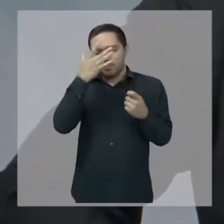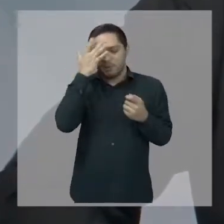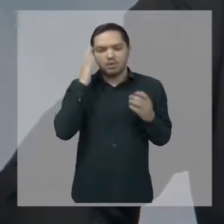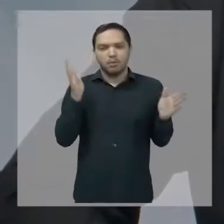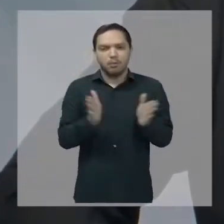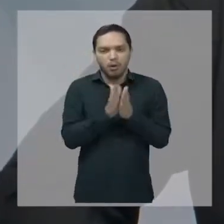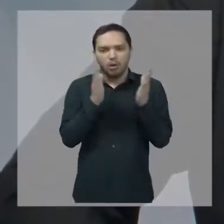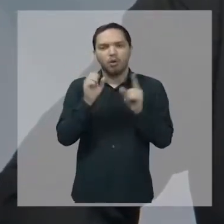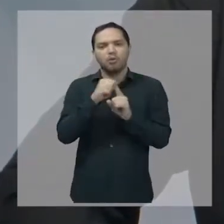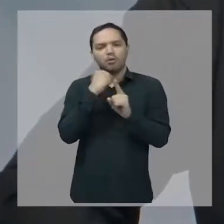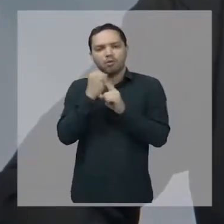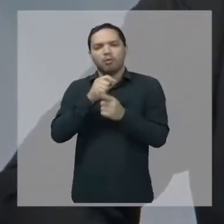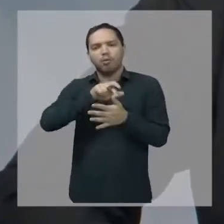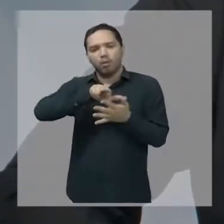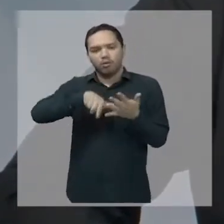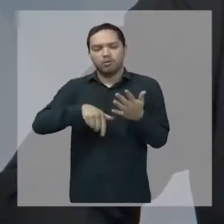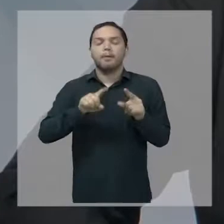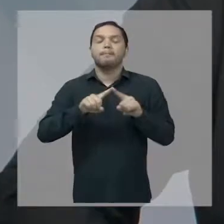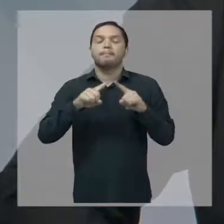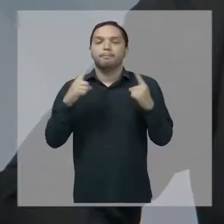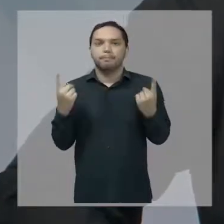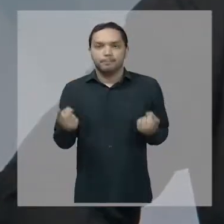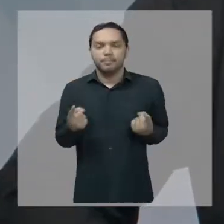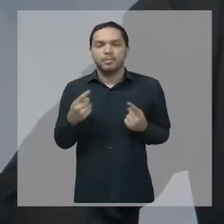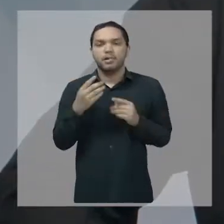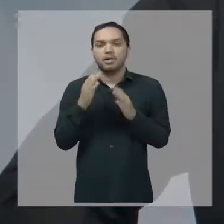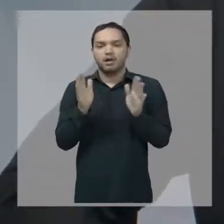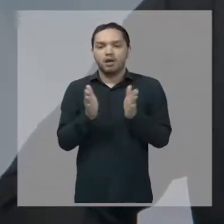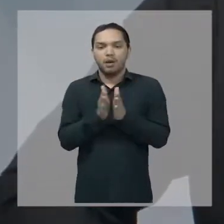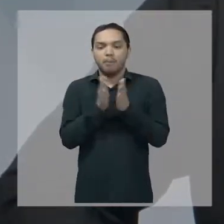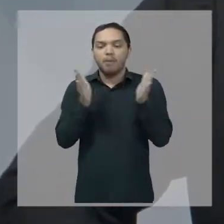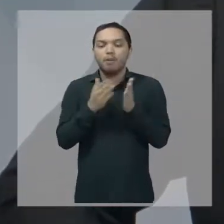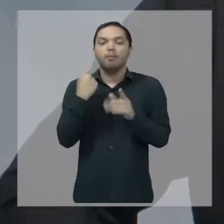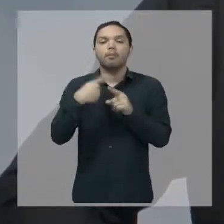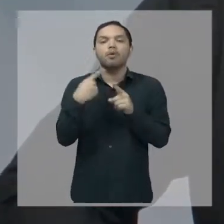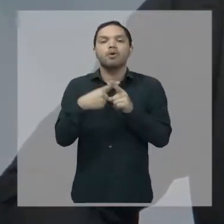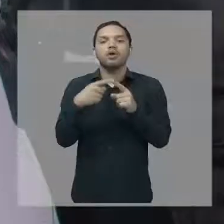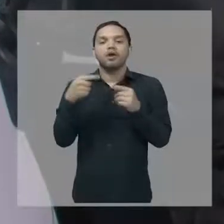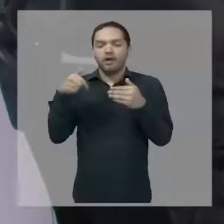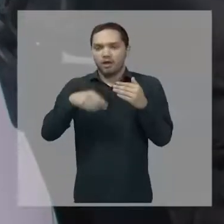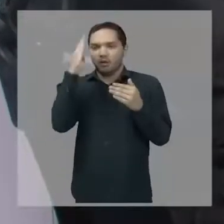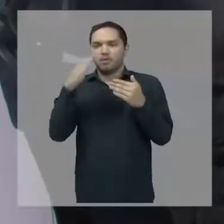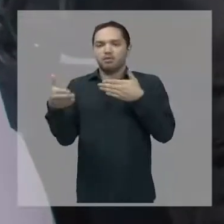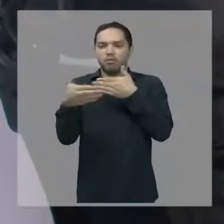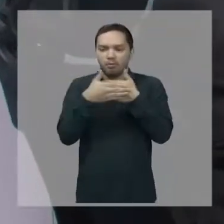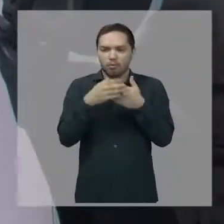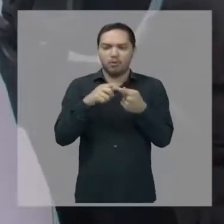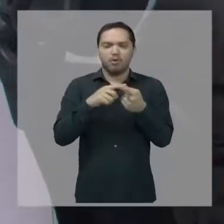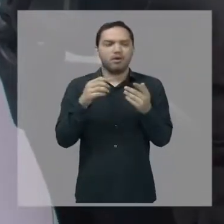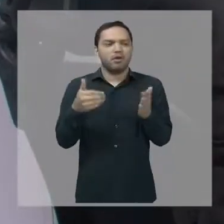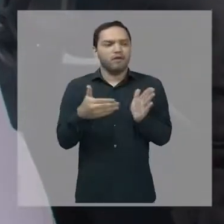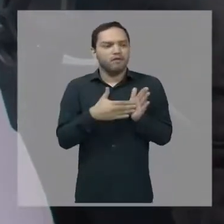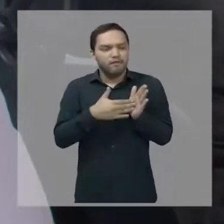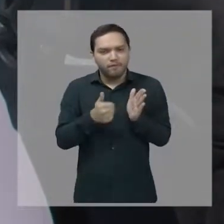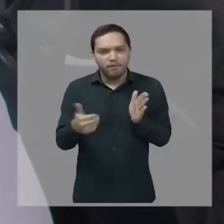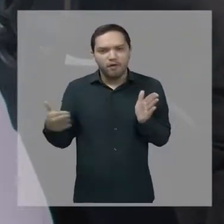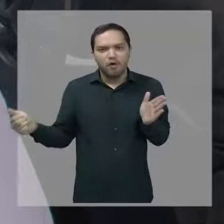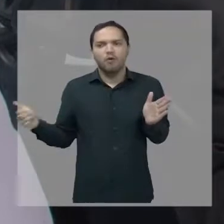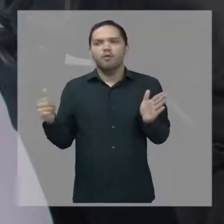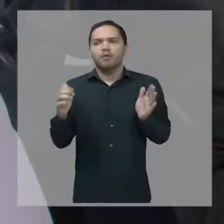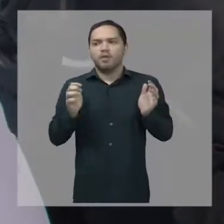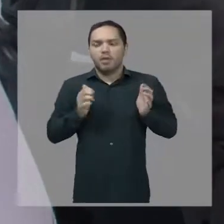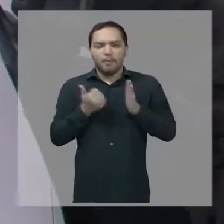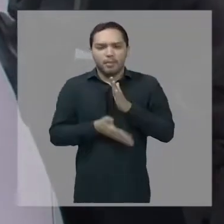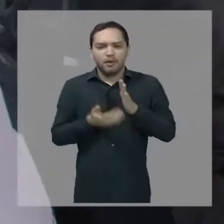a pobreza, com a questão social, mas o que causa pobreza é o fechamento. O que causa miséria, destruição de